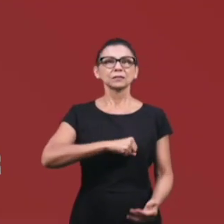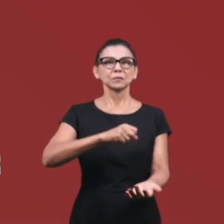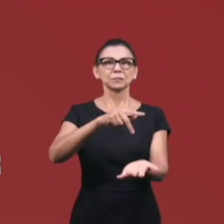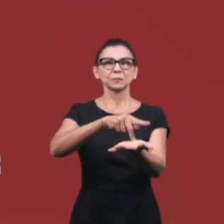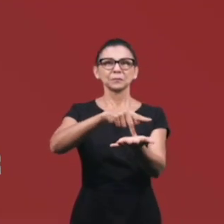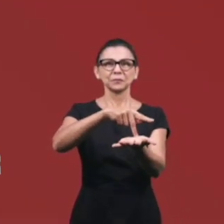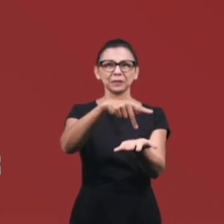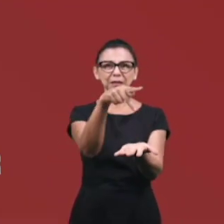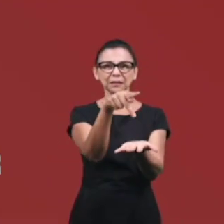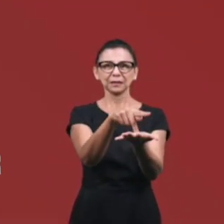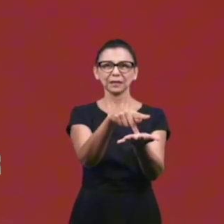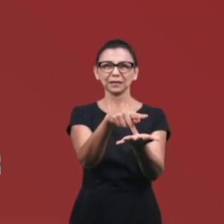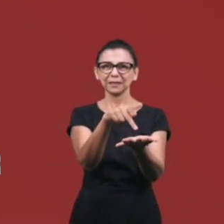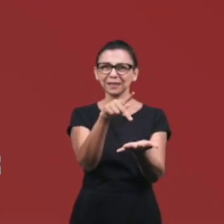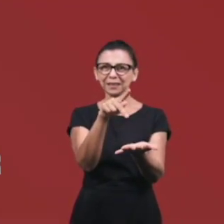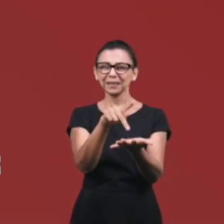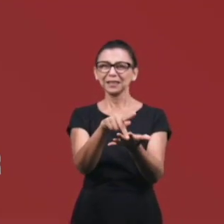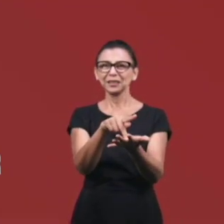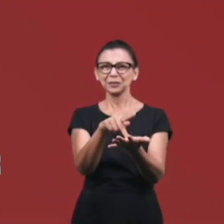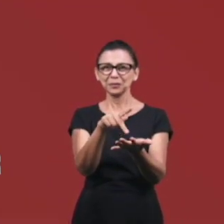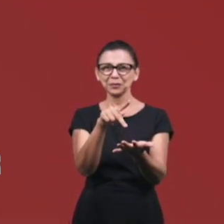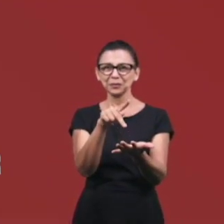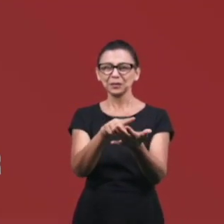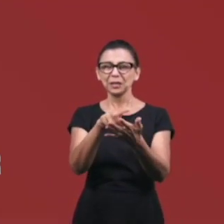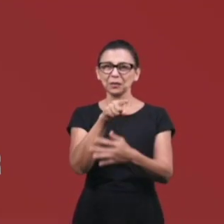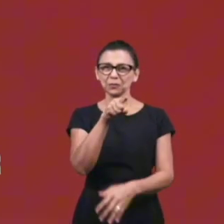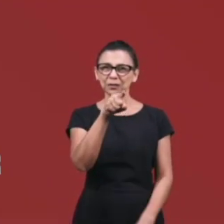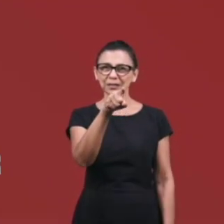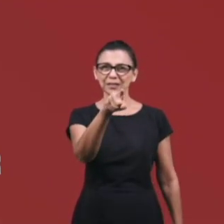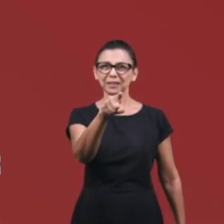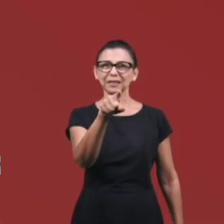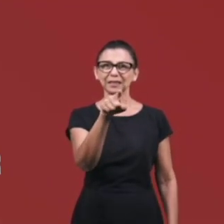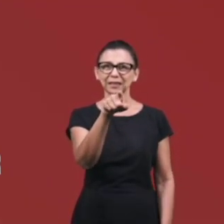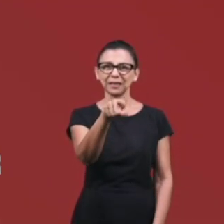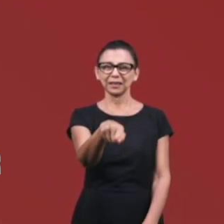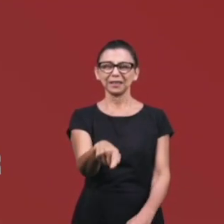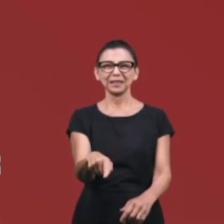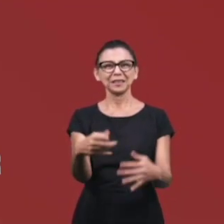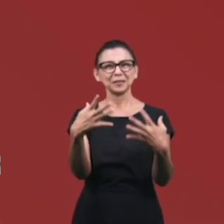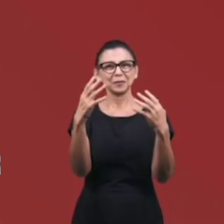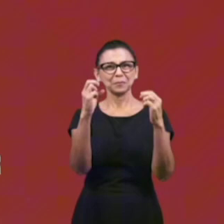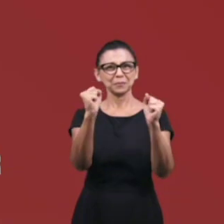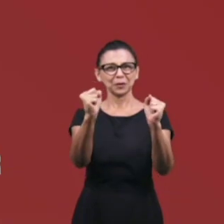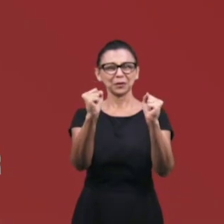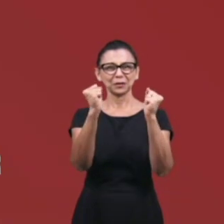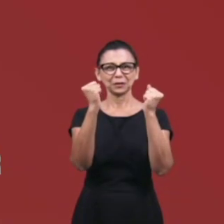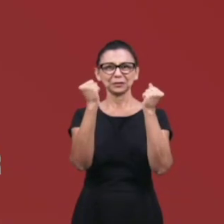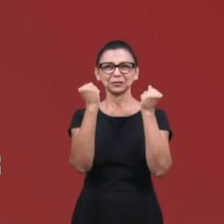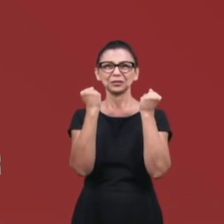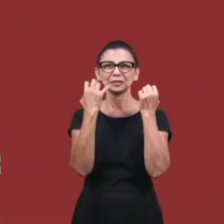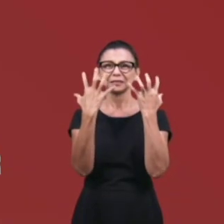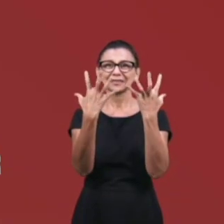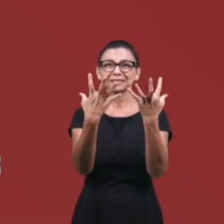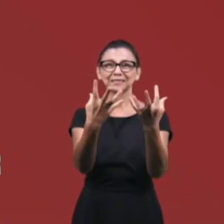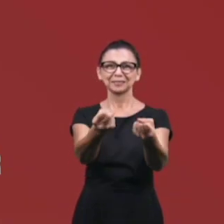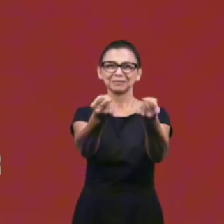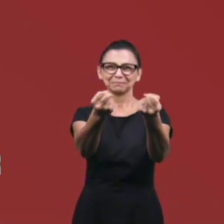o amor verdadeiro que o homem pode